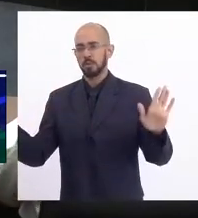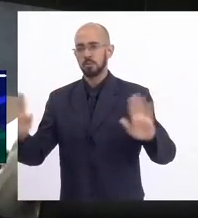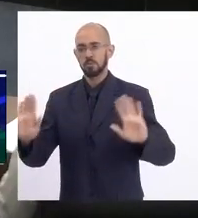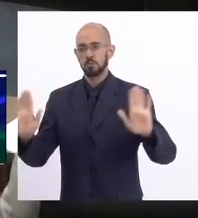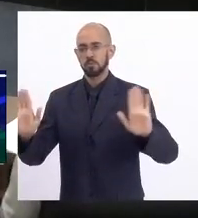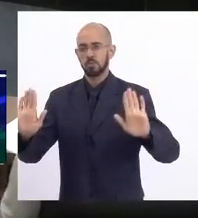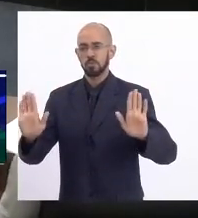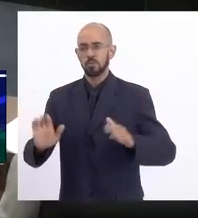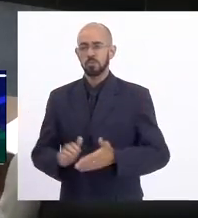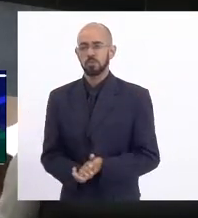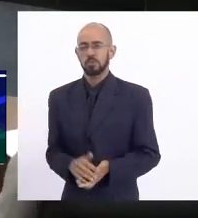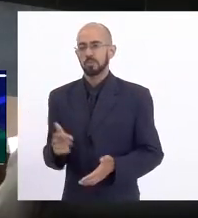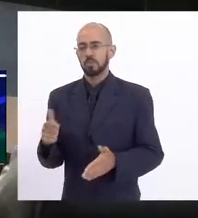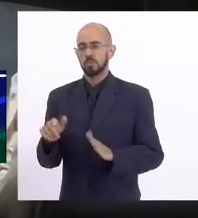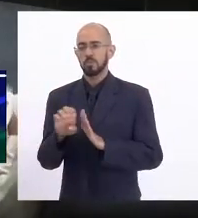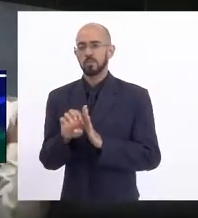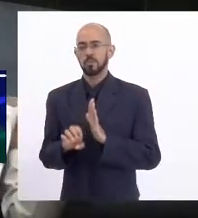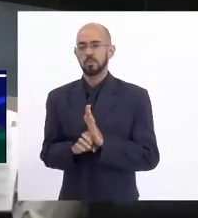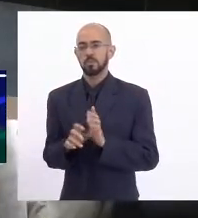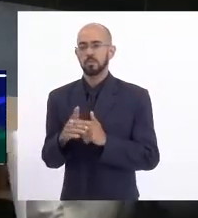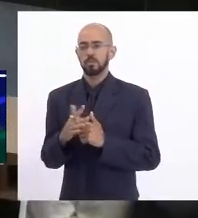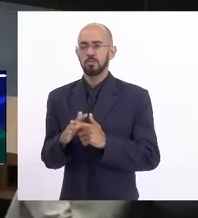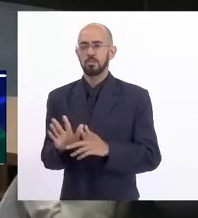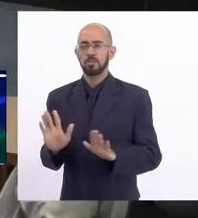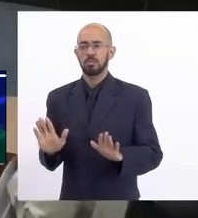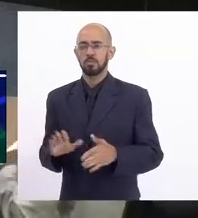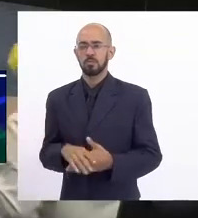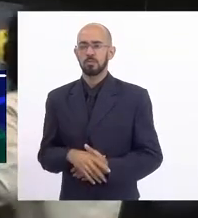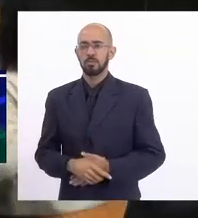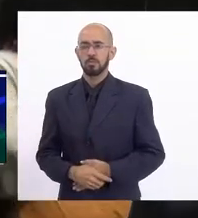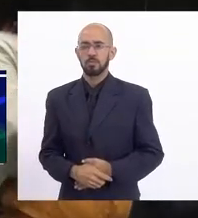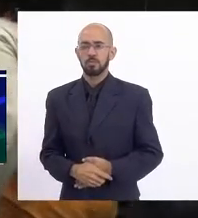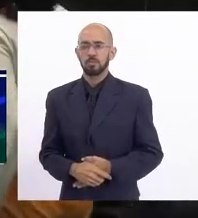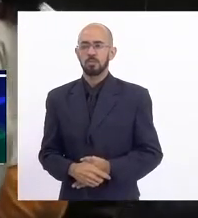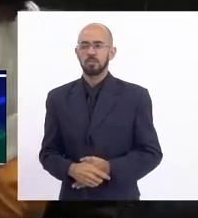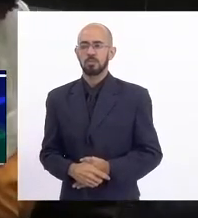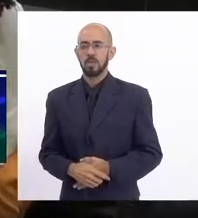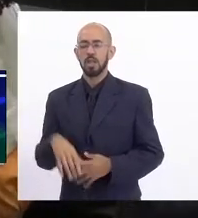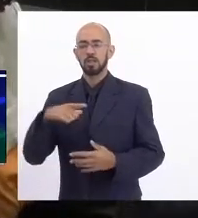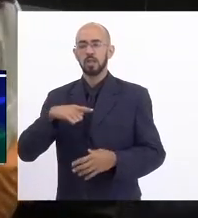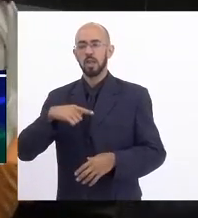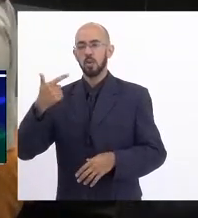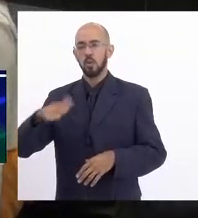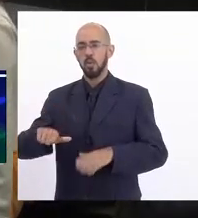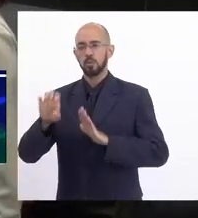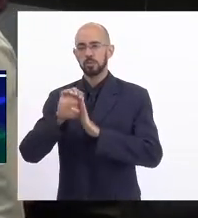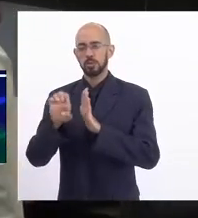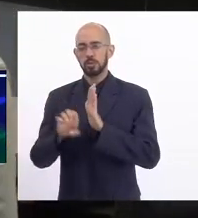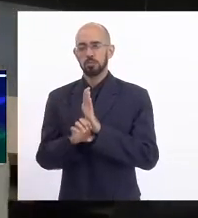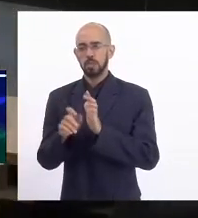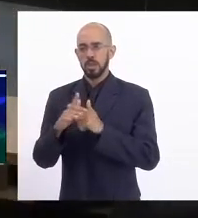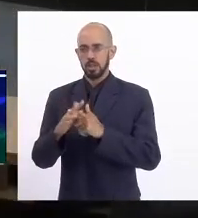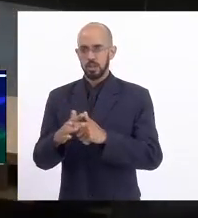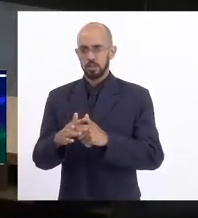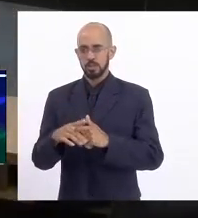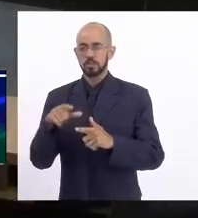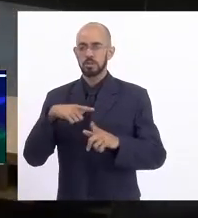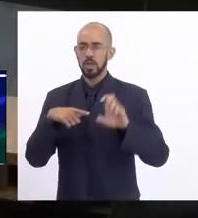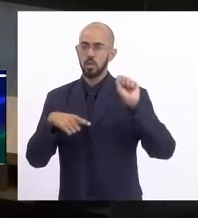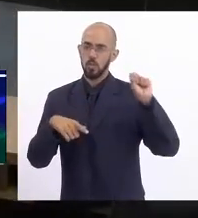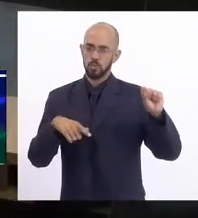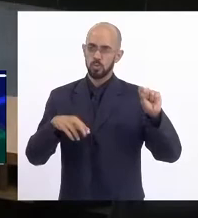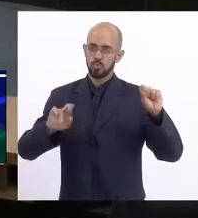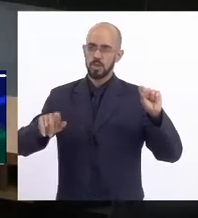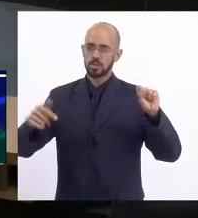Rosenberg, resolvido o problema, as emendas foram retiradas. Tem mais uma emenda que eu fiz, né? São 8 emendas, não são